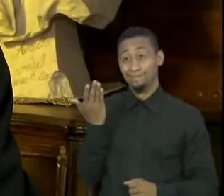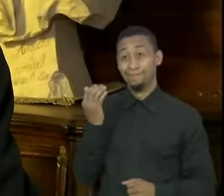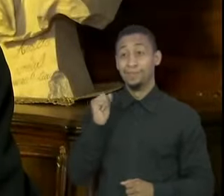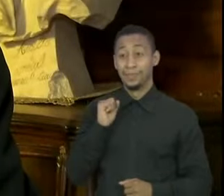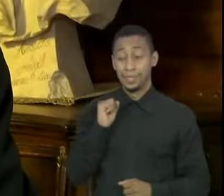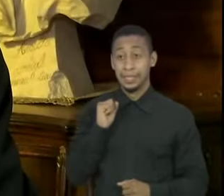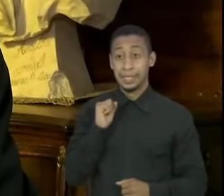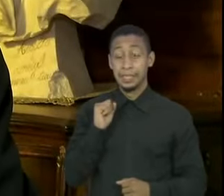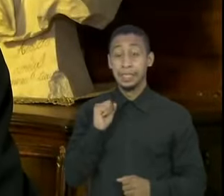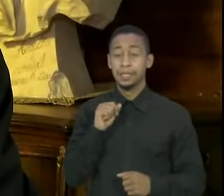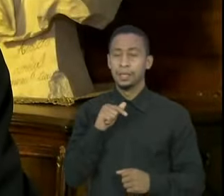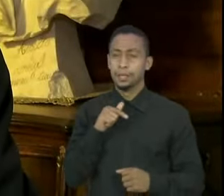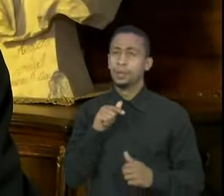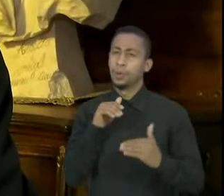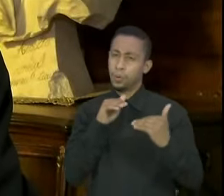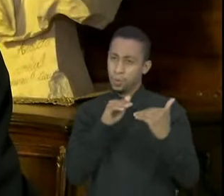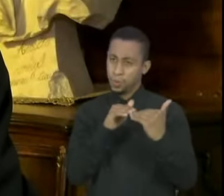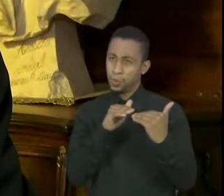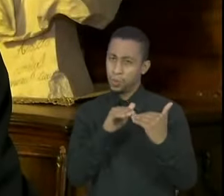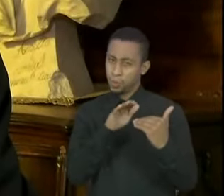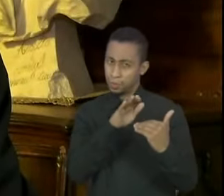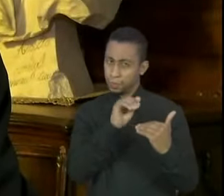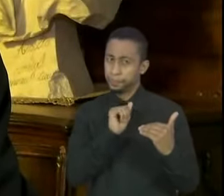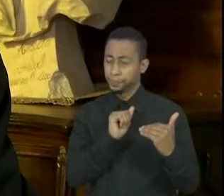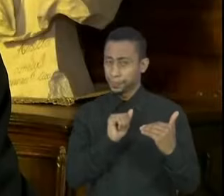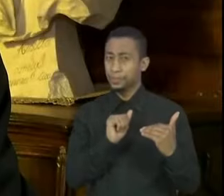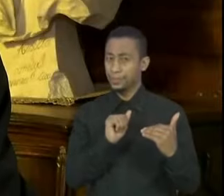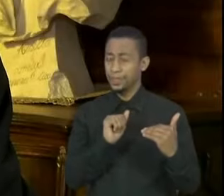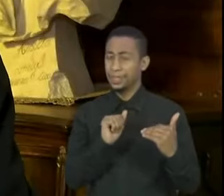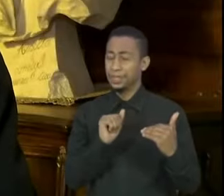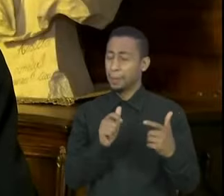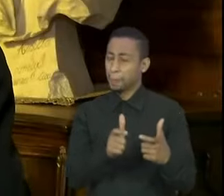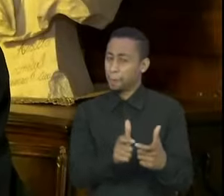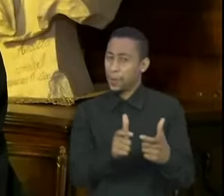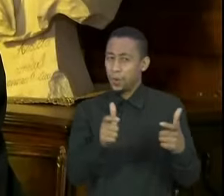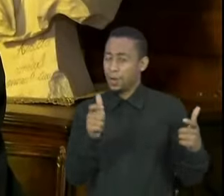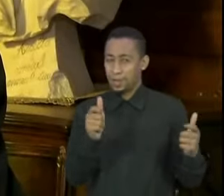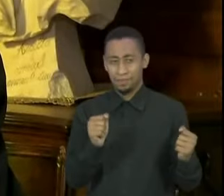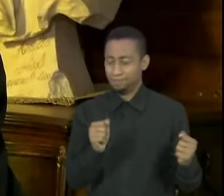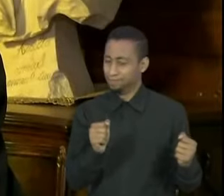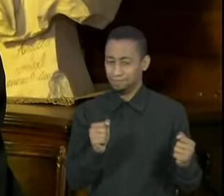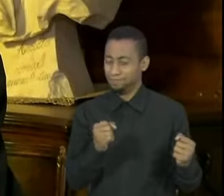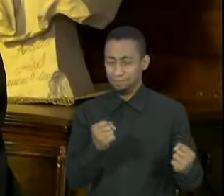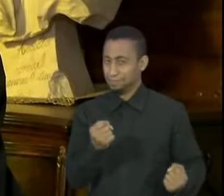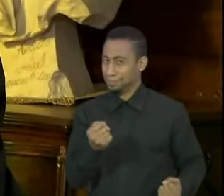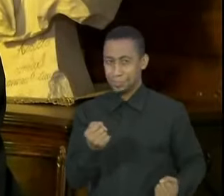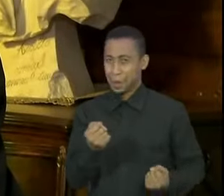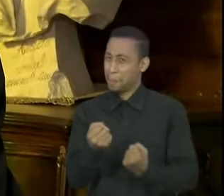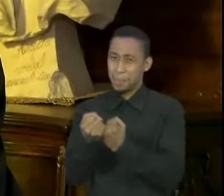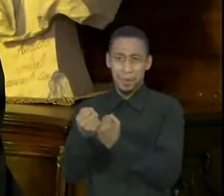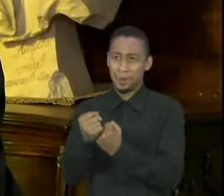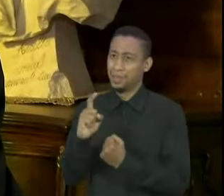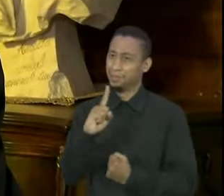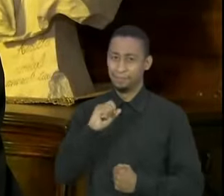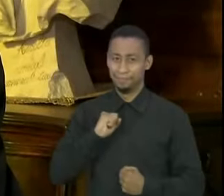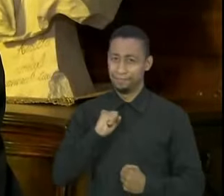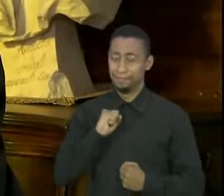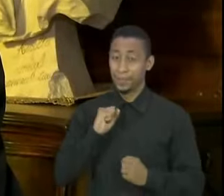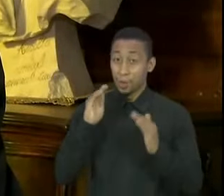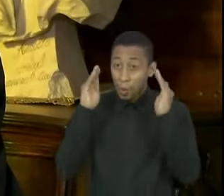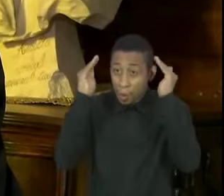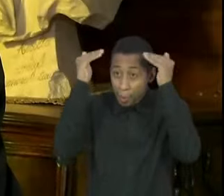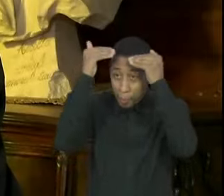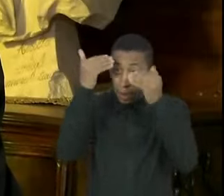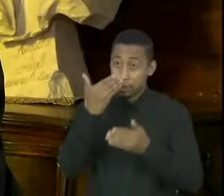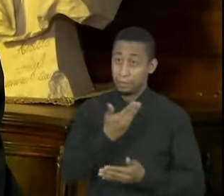dá para concordar que nem todos estão Unidos com Papa Francisco em todas as questões